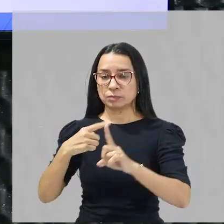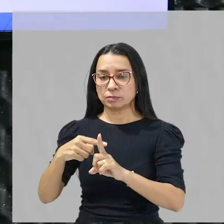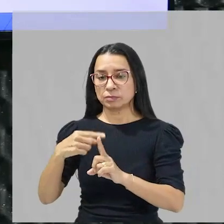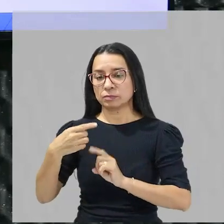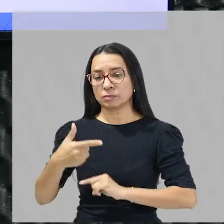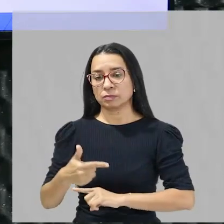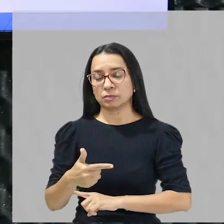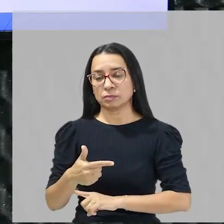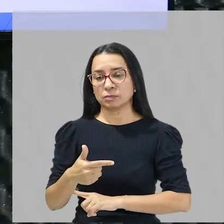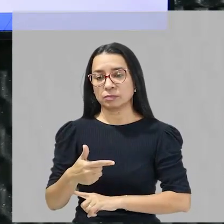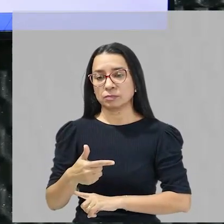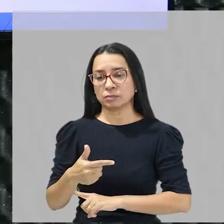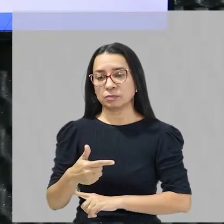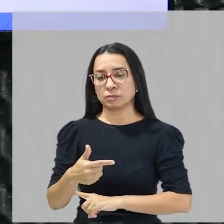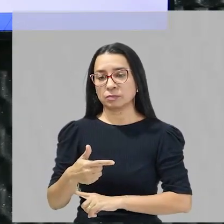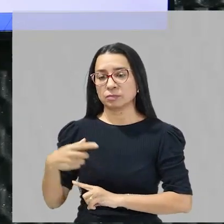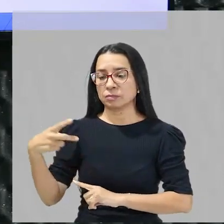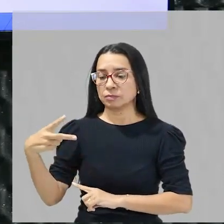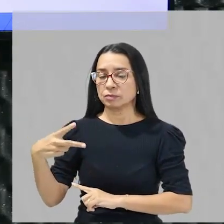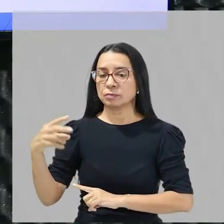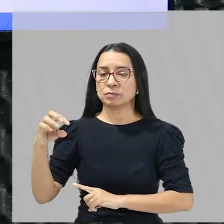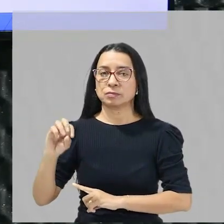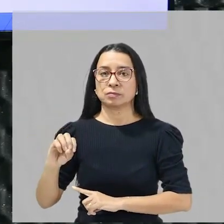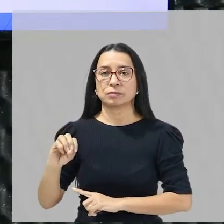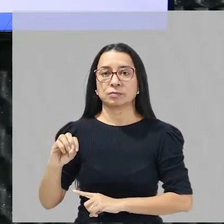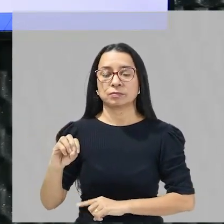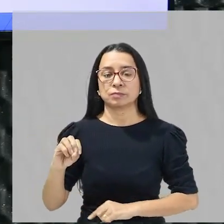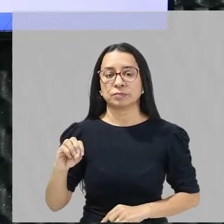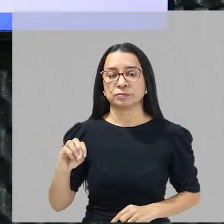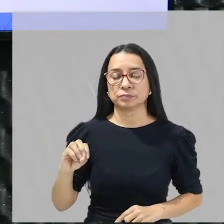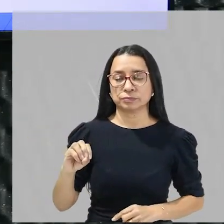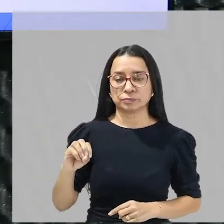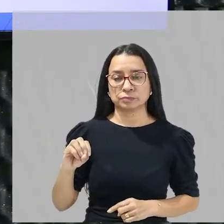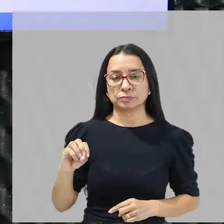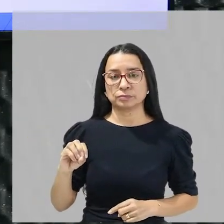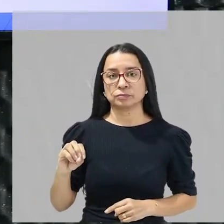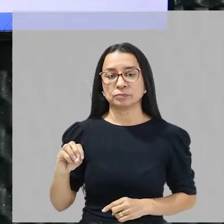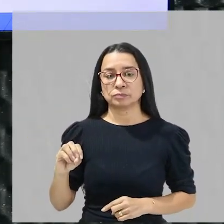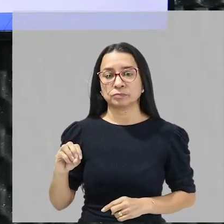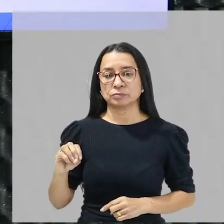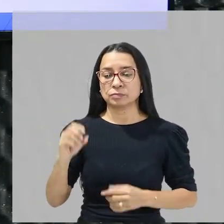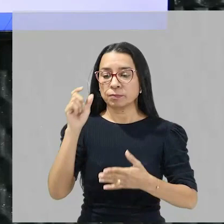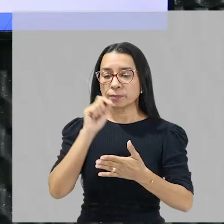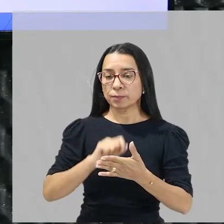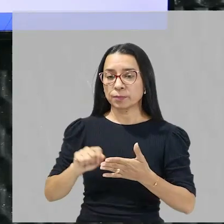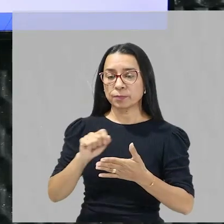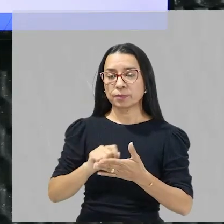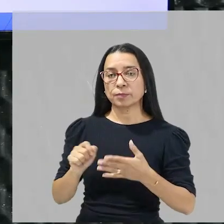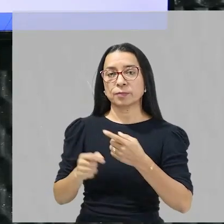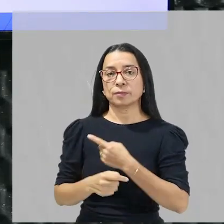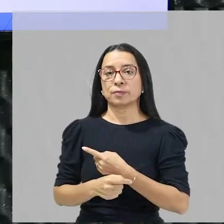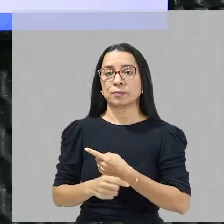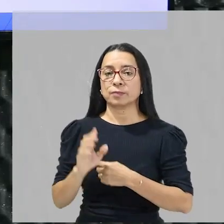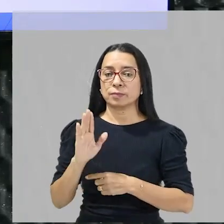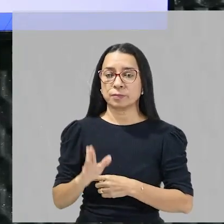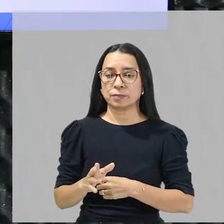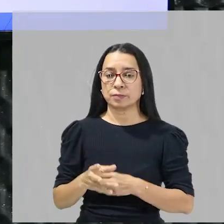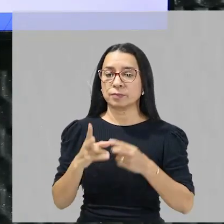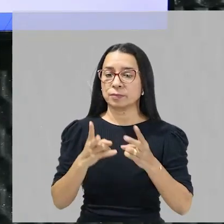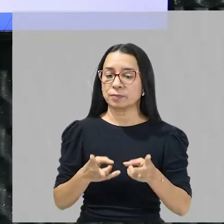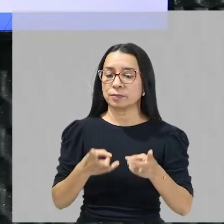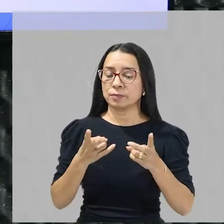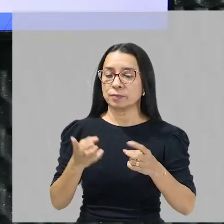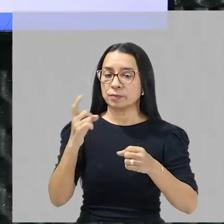x mais 2, tudo isso aqui maior do que zero. Nessa escrita aqui, nós já